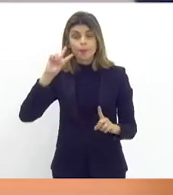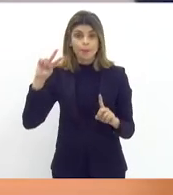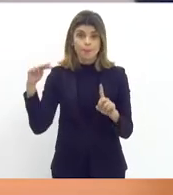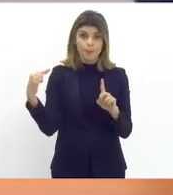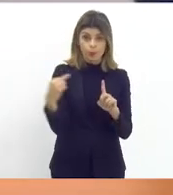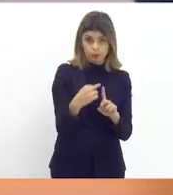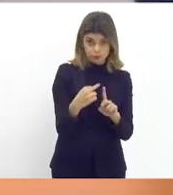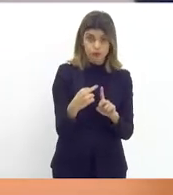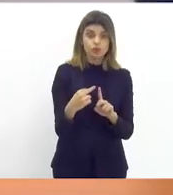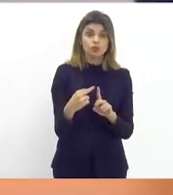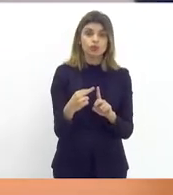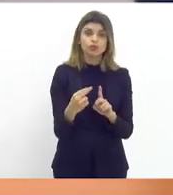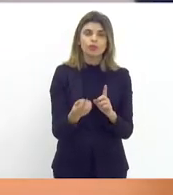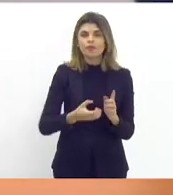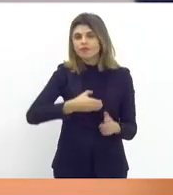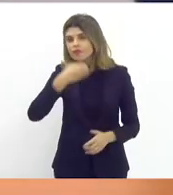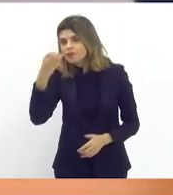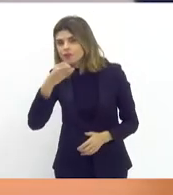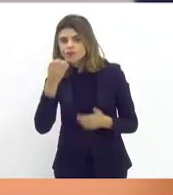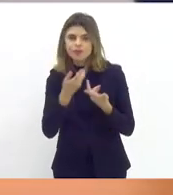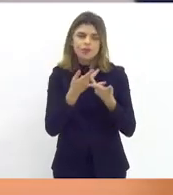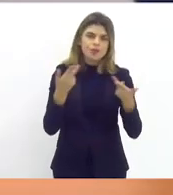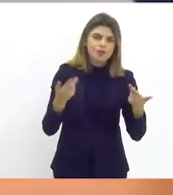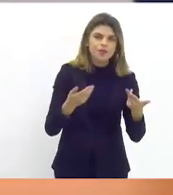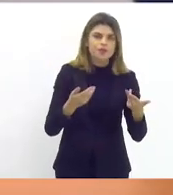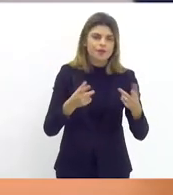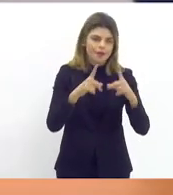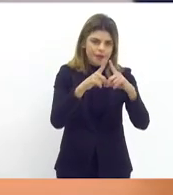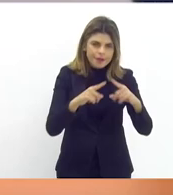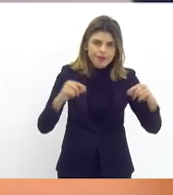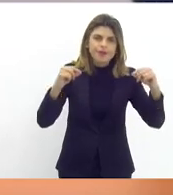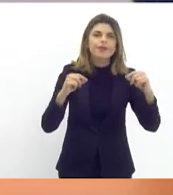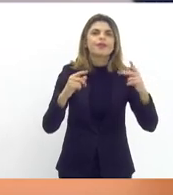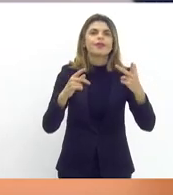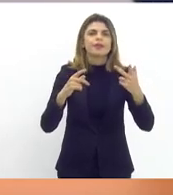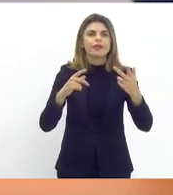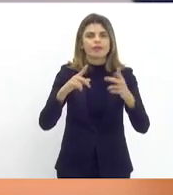o grosso da produção de hortifruti é feita por pequenos produtores, em relação à situação atual,